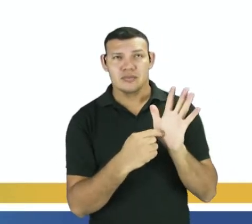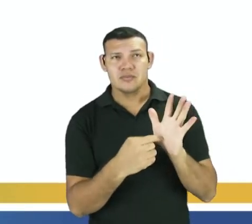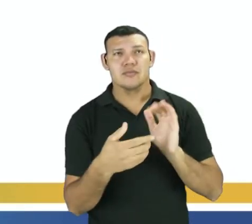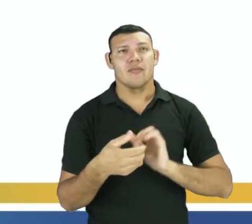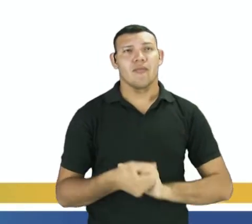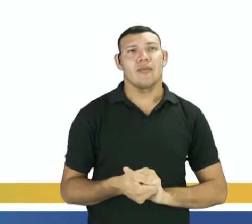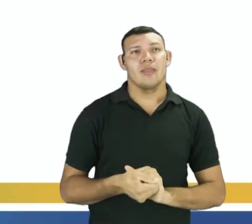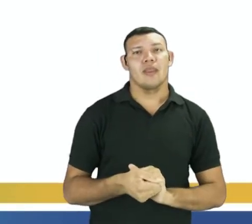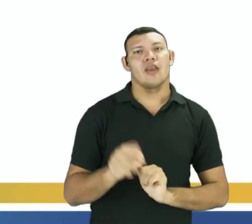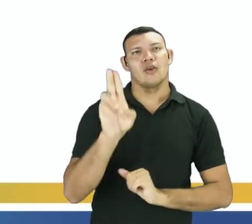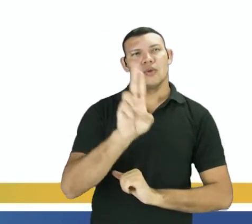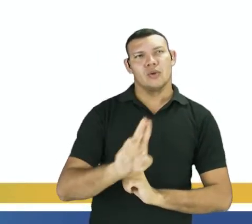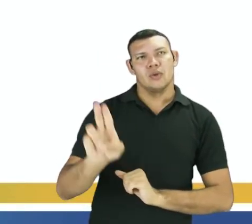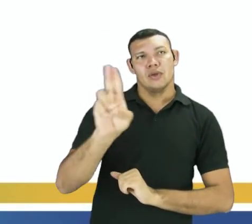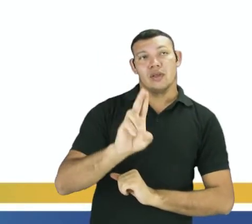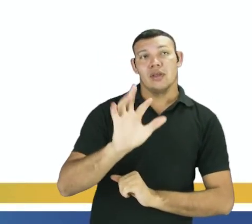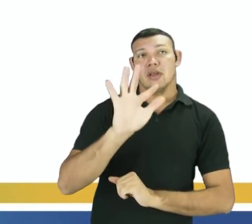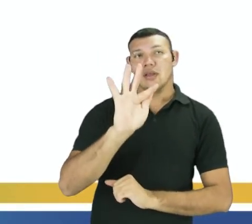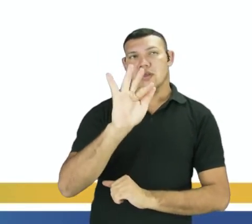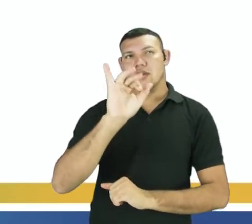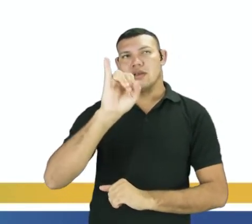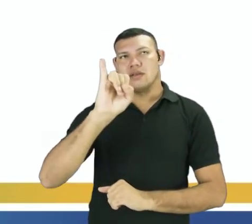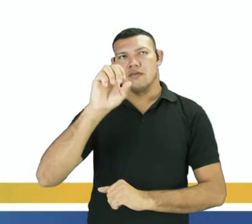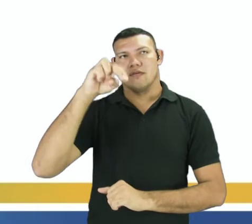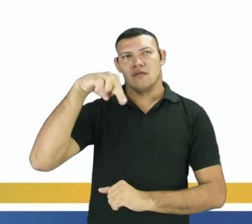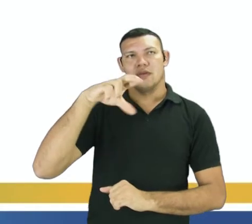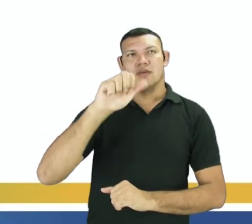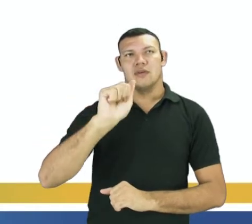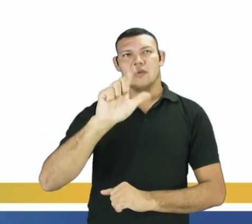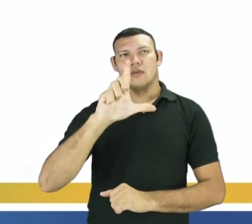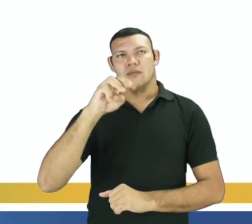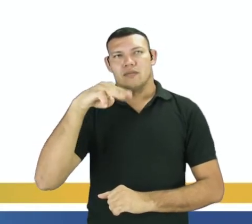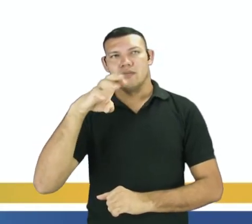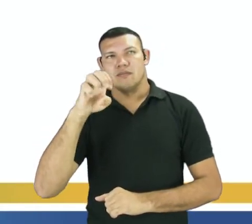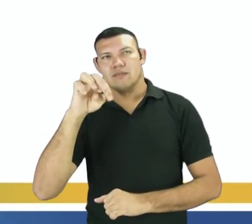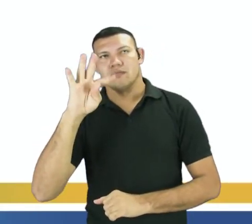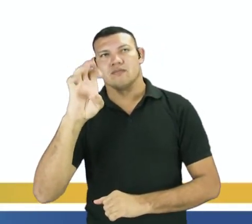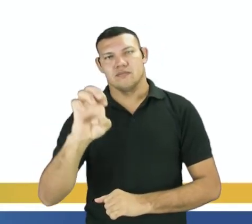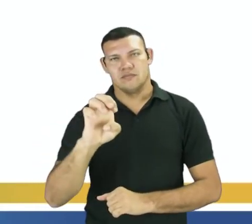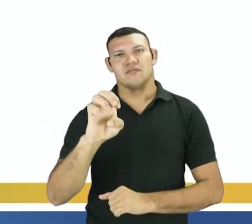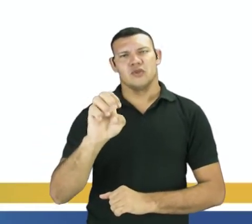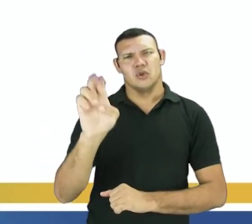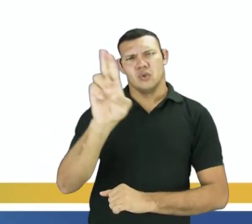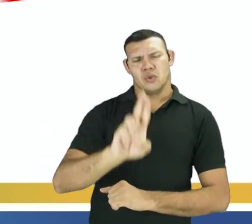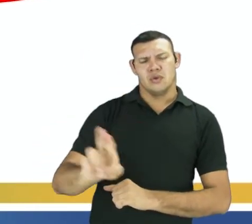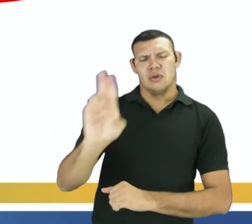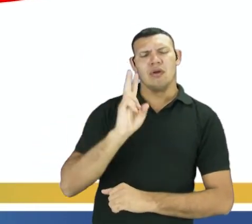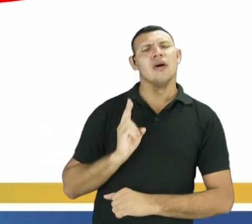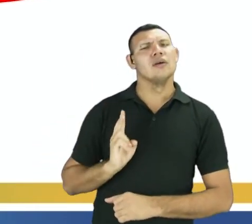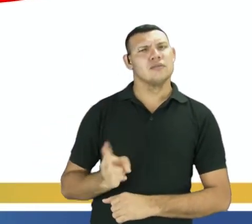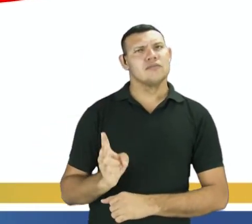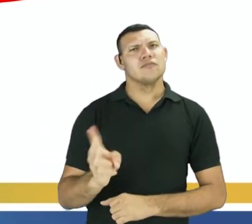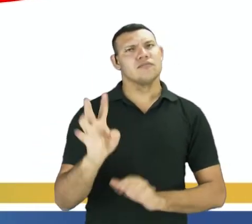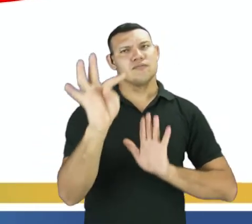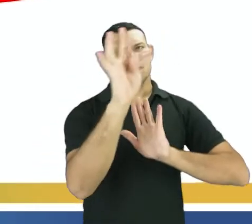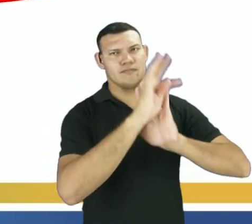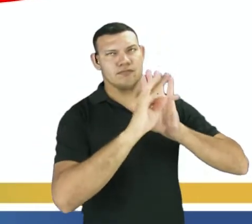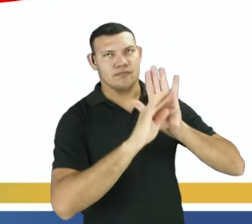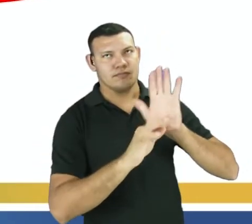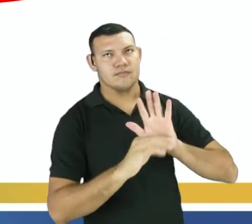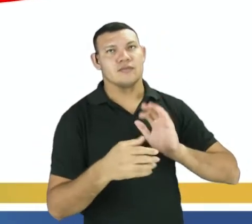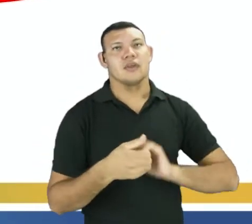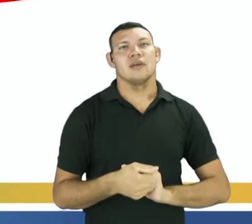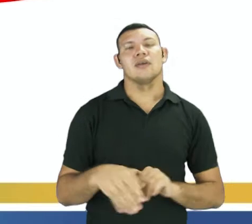bien? Tenemos ahí finalmente y para finalizar como unos de los que más aparecen, ¿está bien? En los textos.